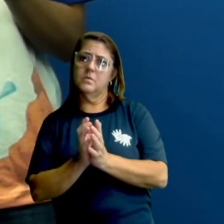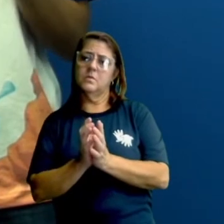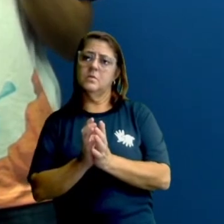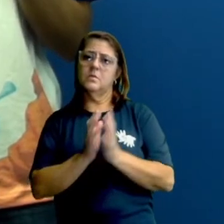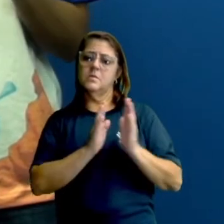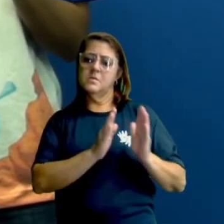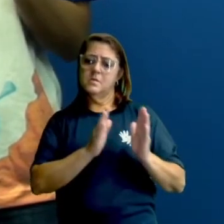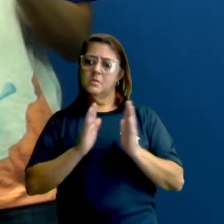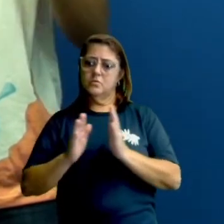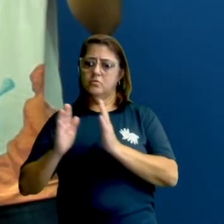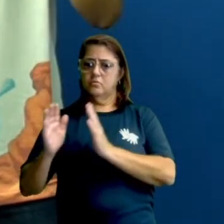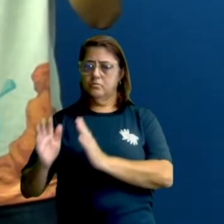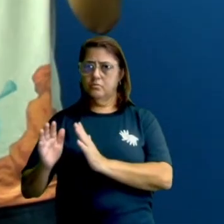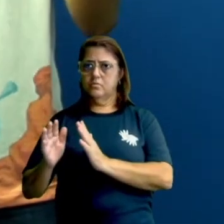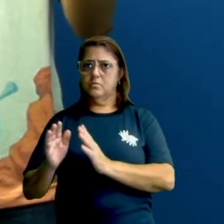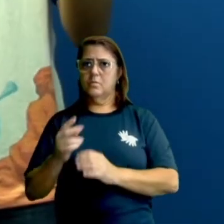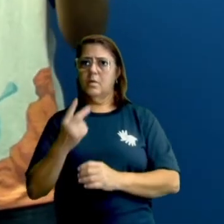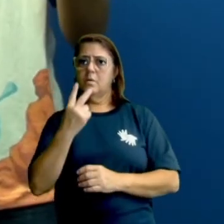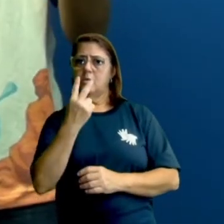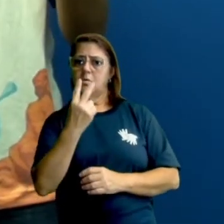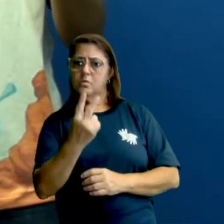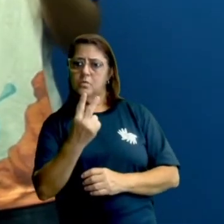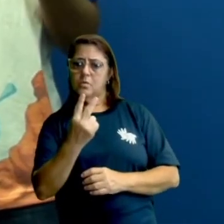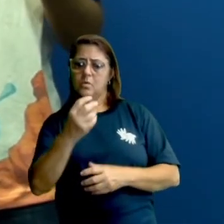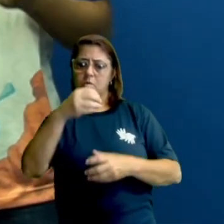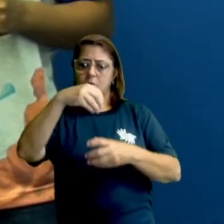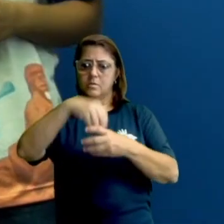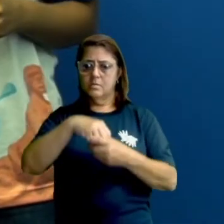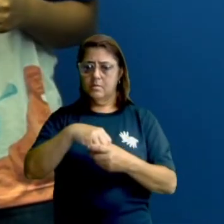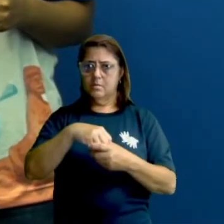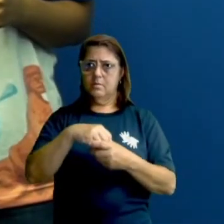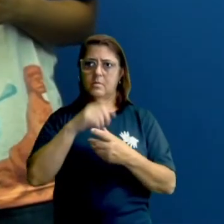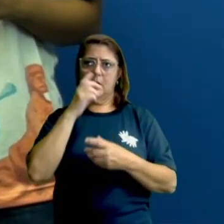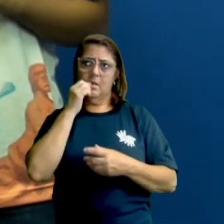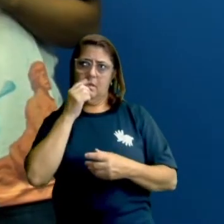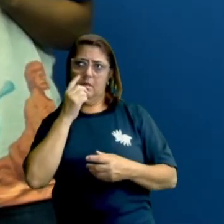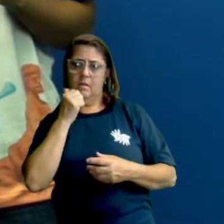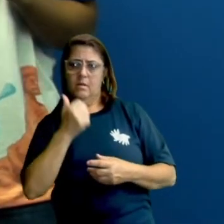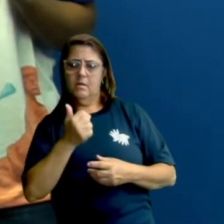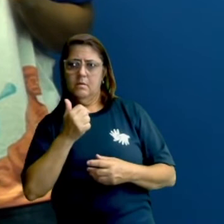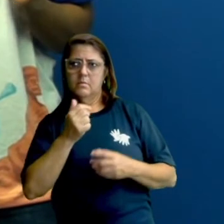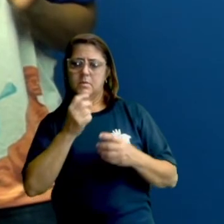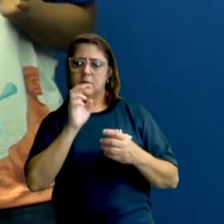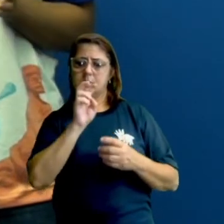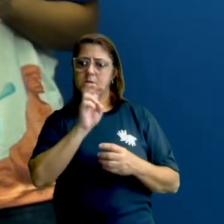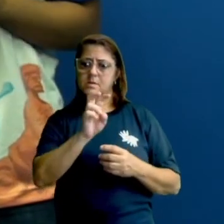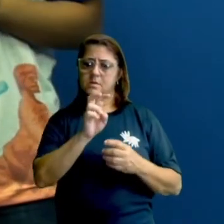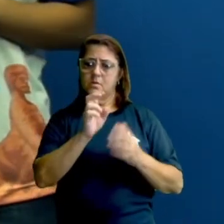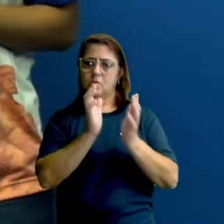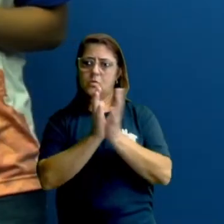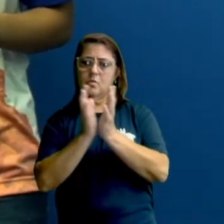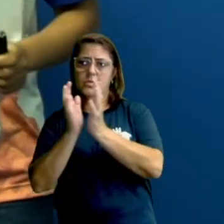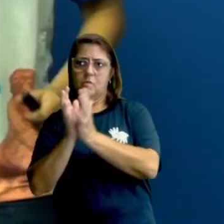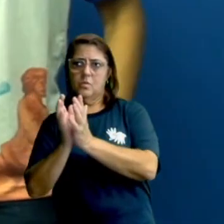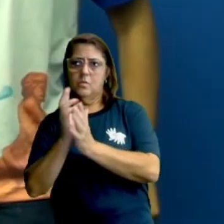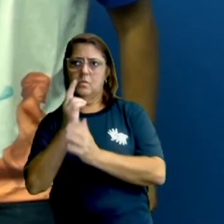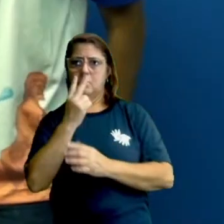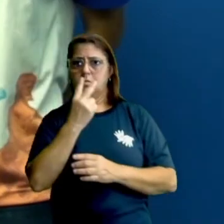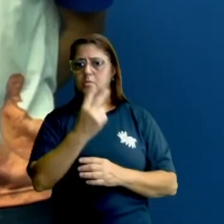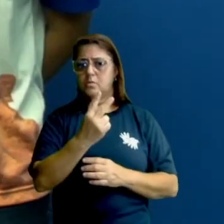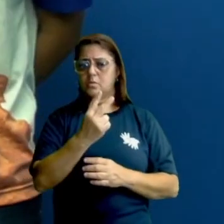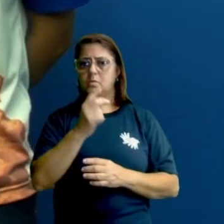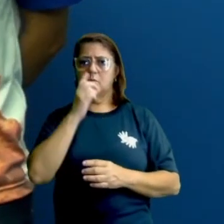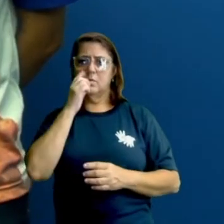5 caixas de lápis com 2 lápis dentro. Então, ficaram 5 grupos